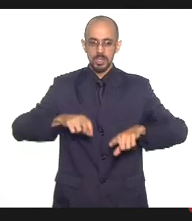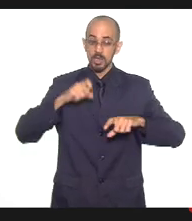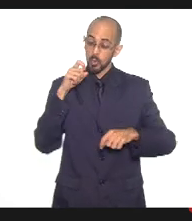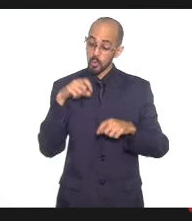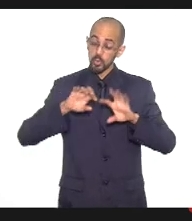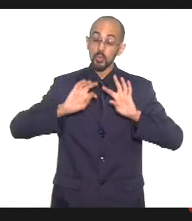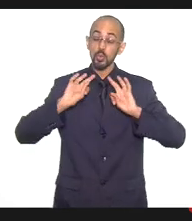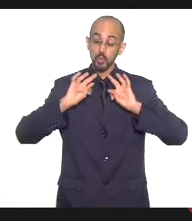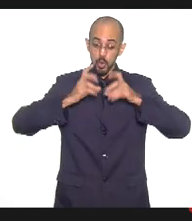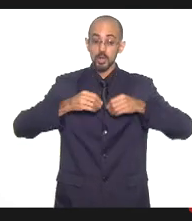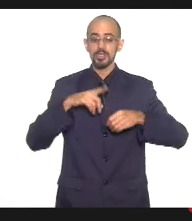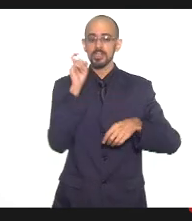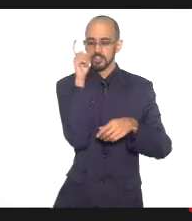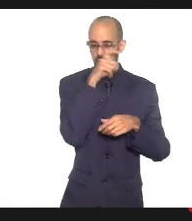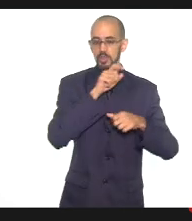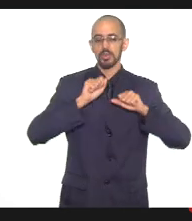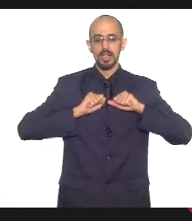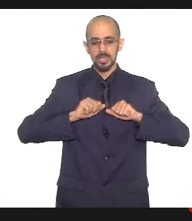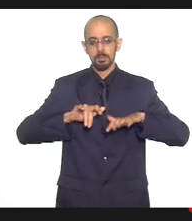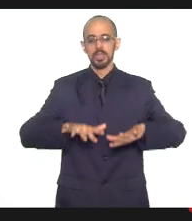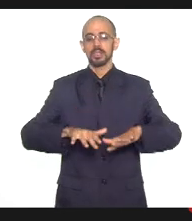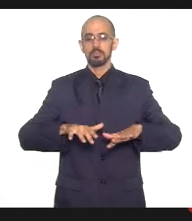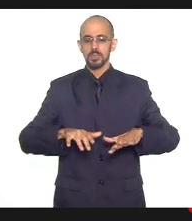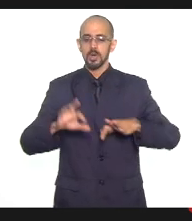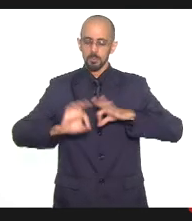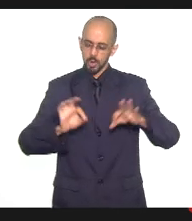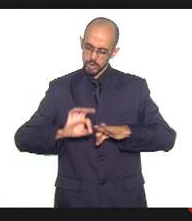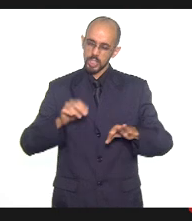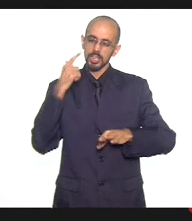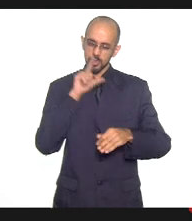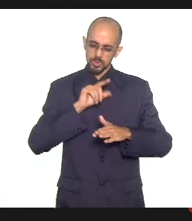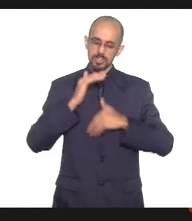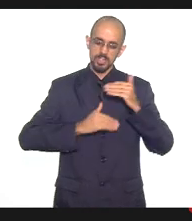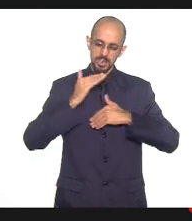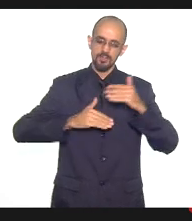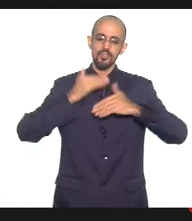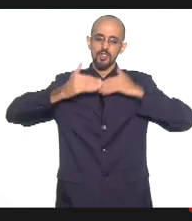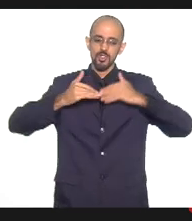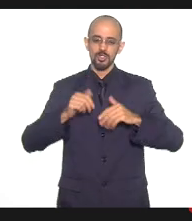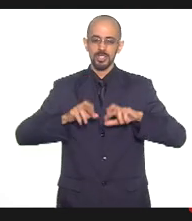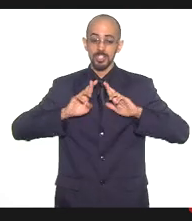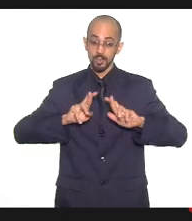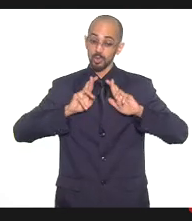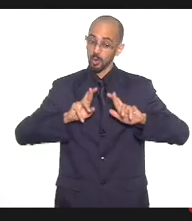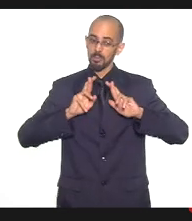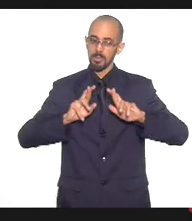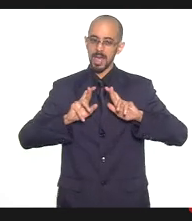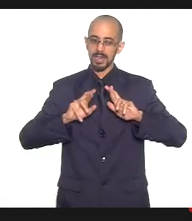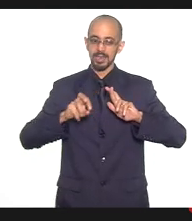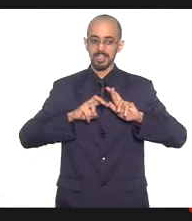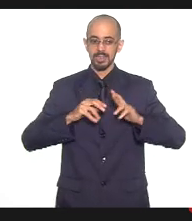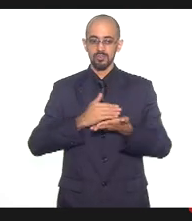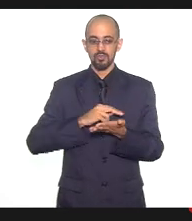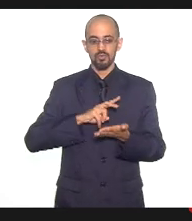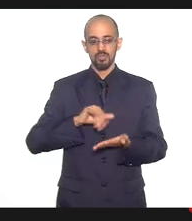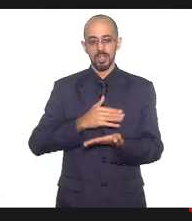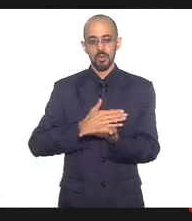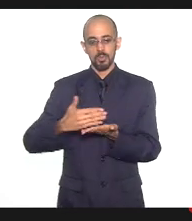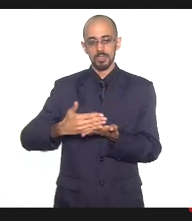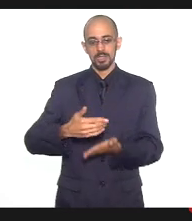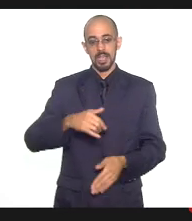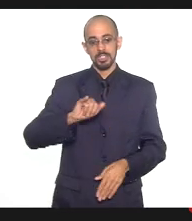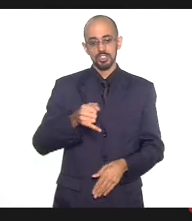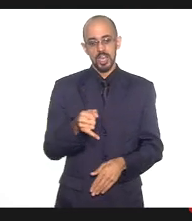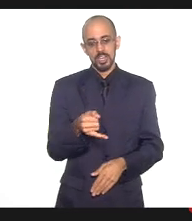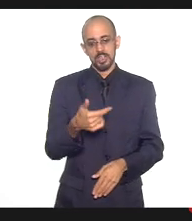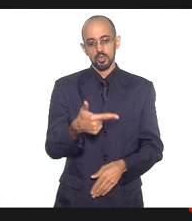gente tem passado, o projeto tem conseguido caminhar muito bem e a gente espera que ele possa entrar em operação já em janeiro de